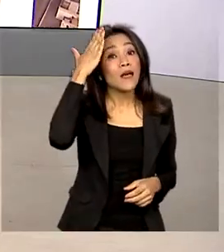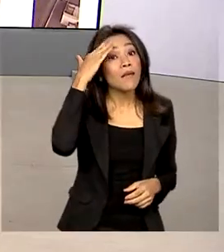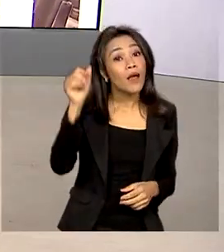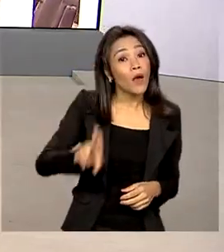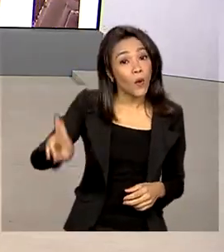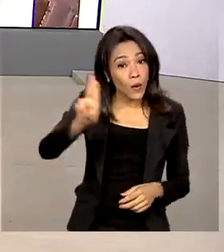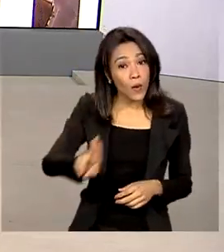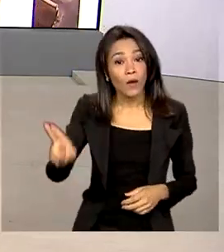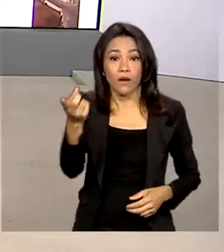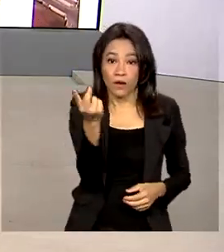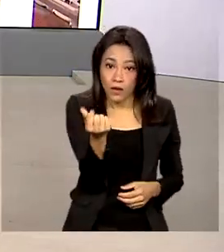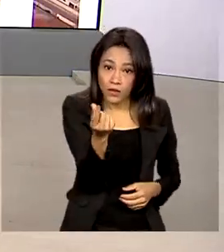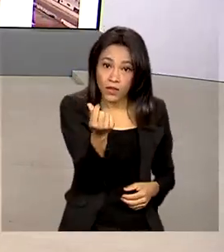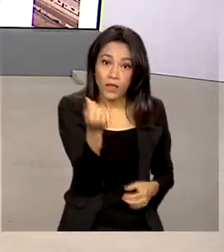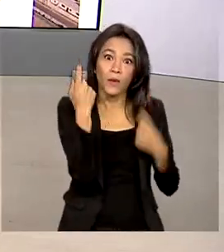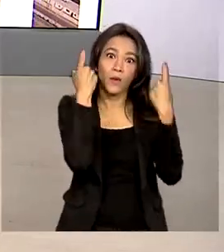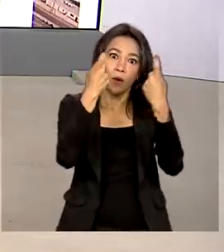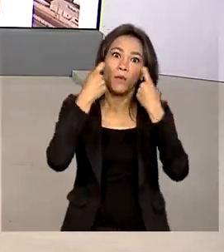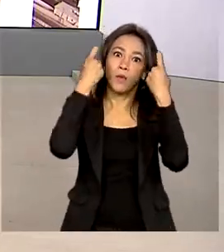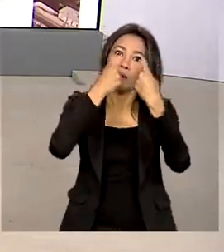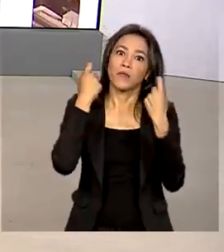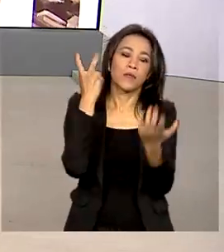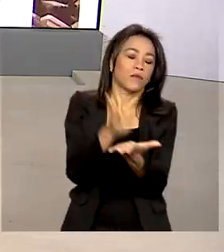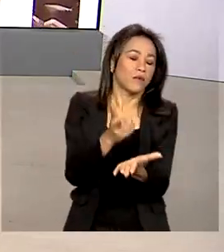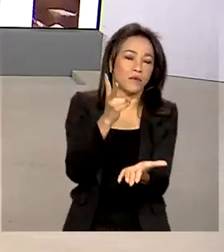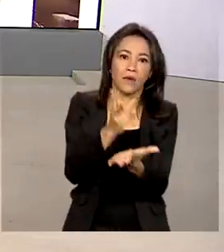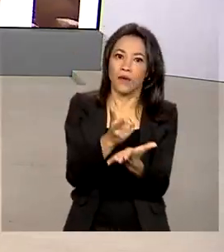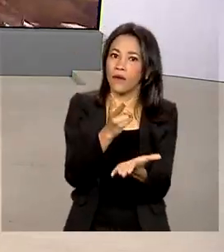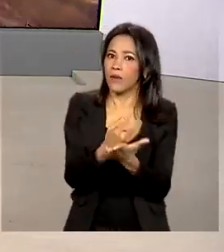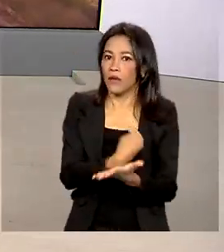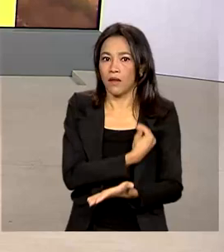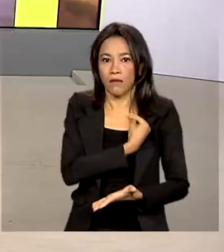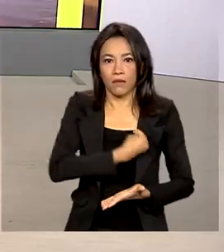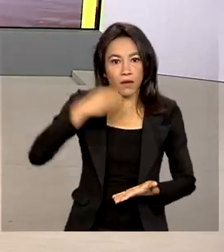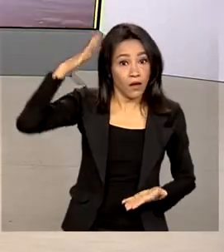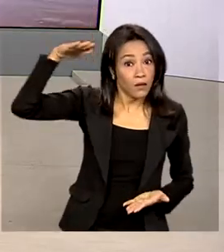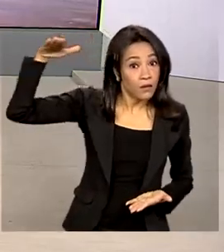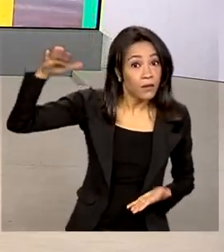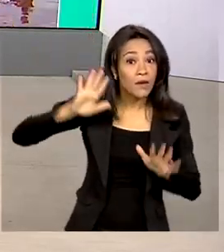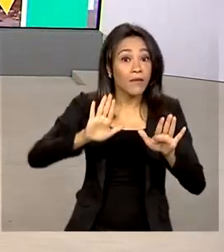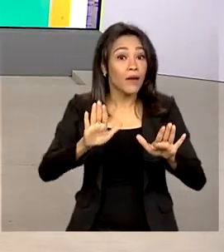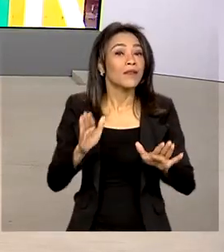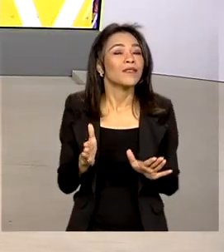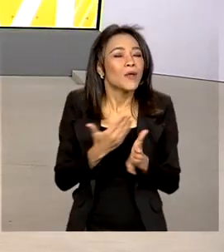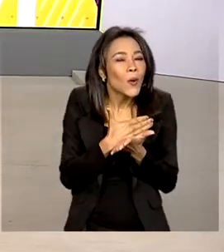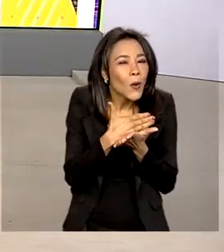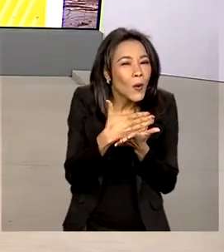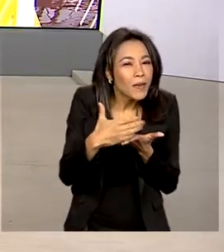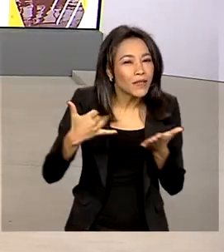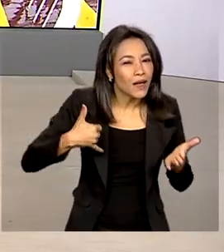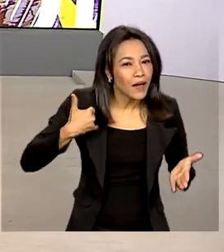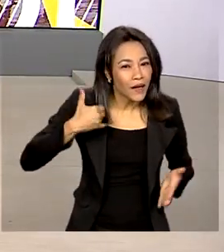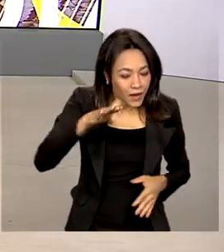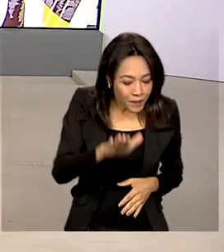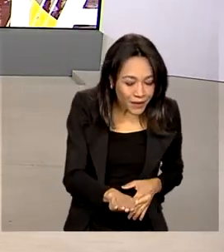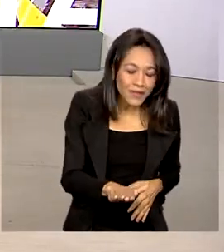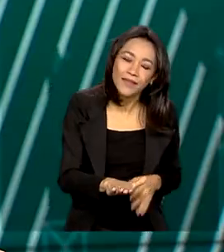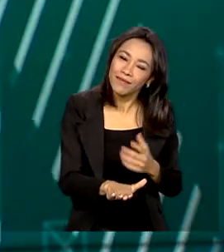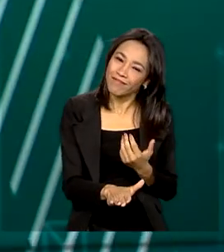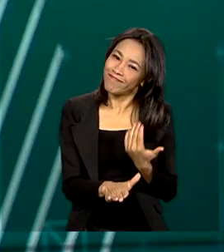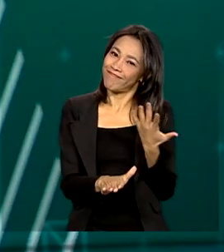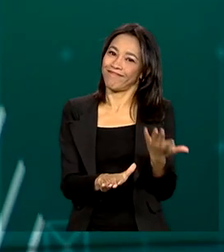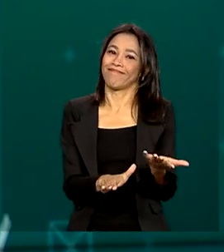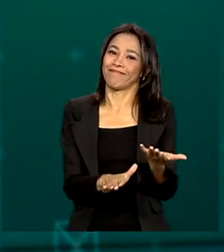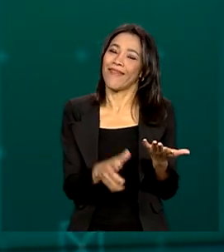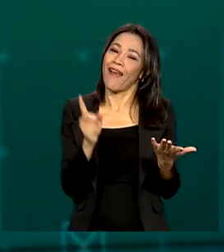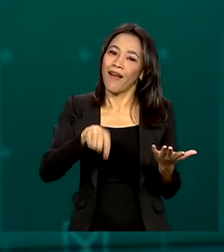dinheiro é uma preocupação constante da vida adulta. Mas nada melhor que iniciar esta conscientização entre os pequenos.